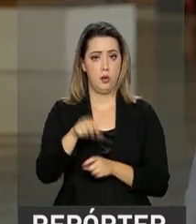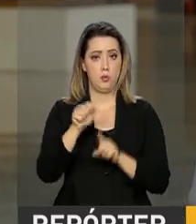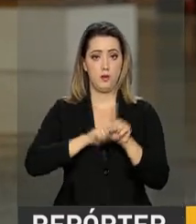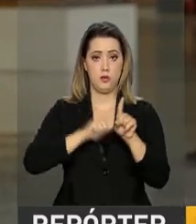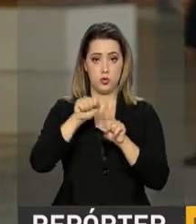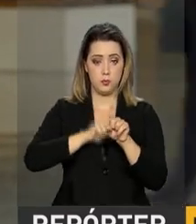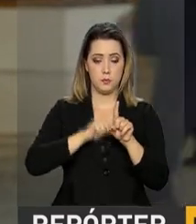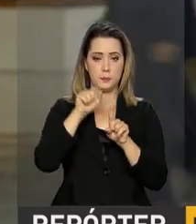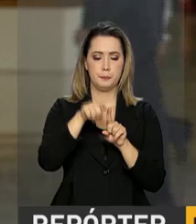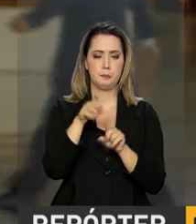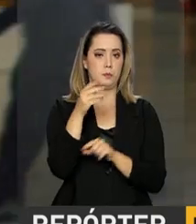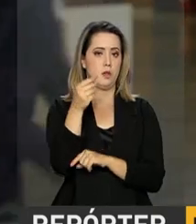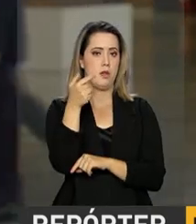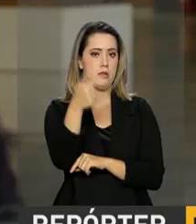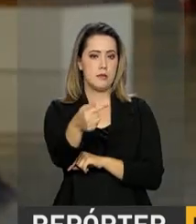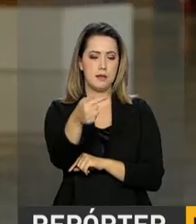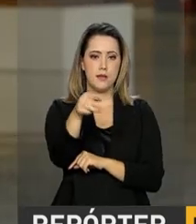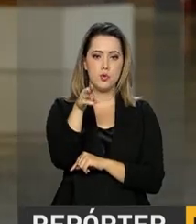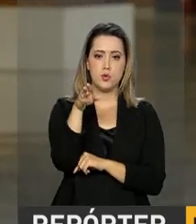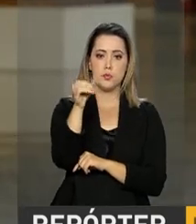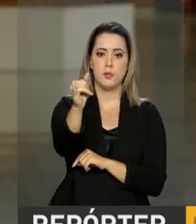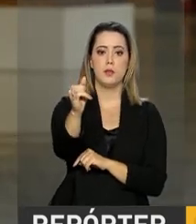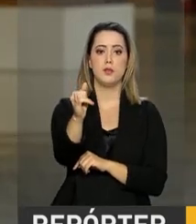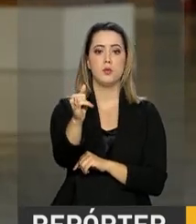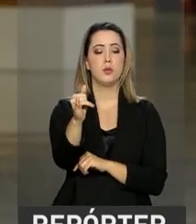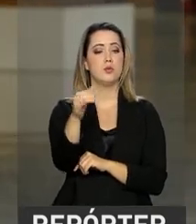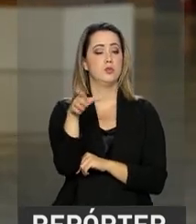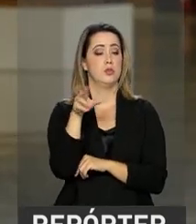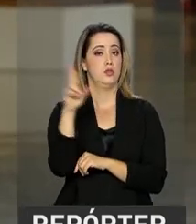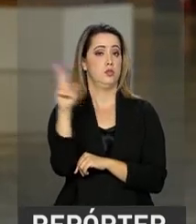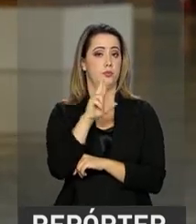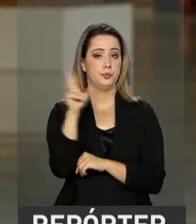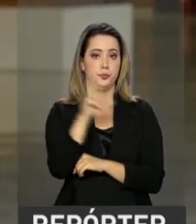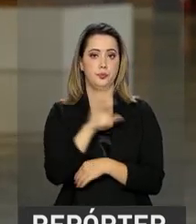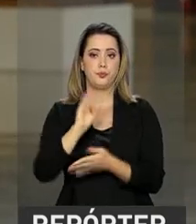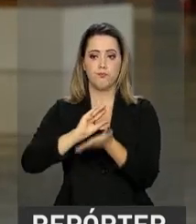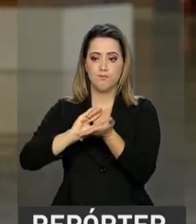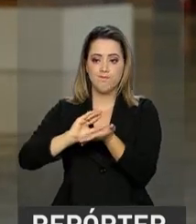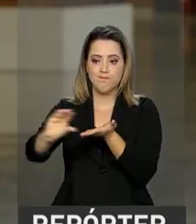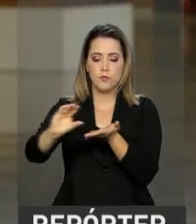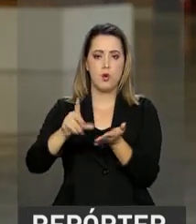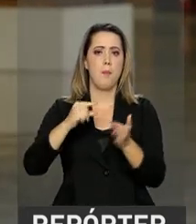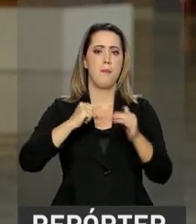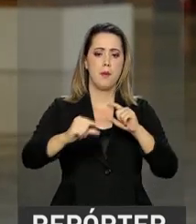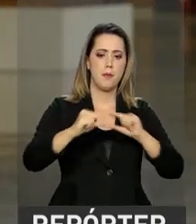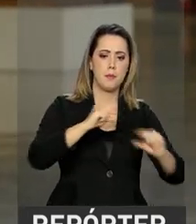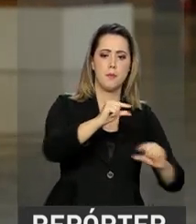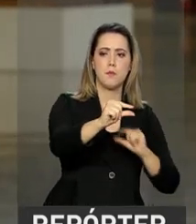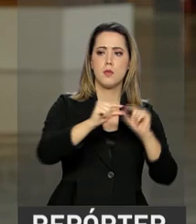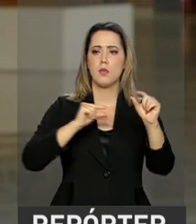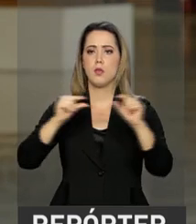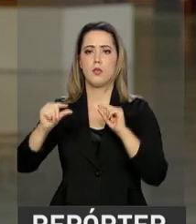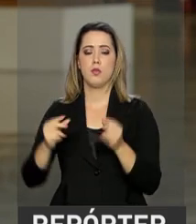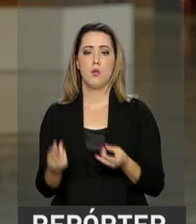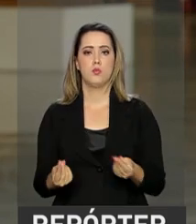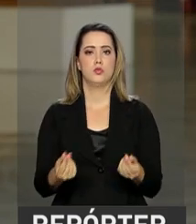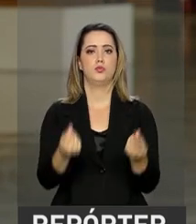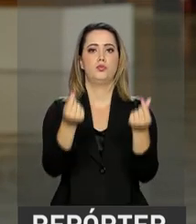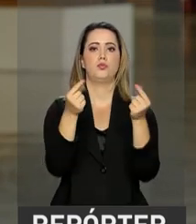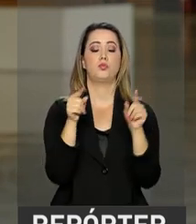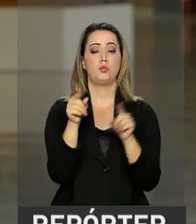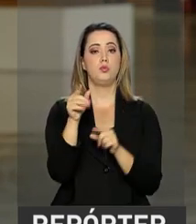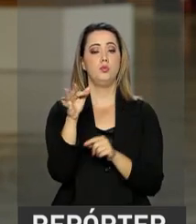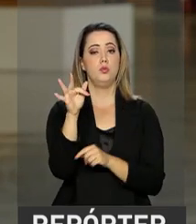mês cerca de 7 bilhões 300 milhões deais vão ser distribuídos para as contas dos